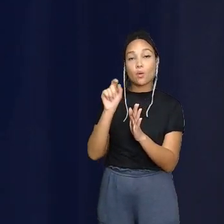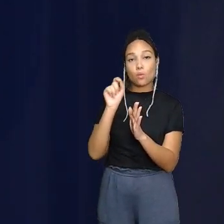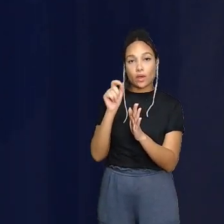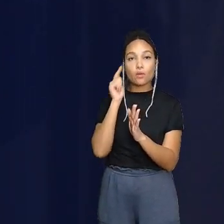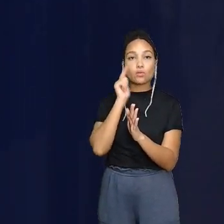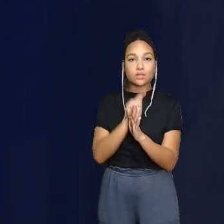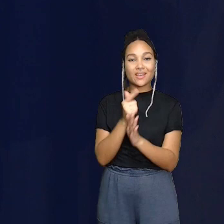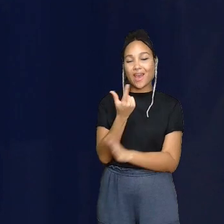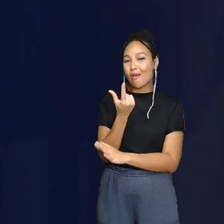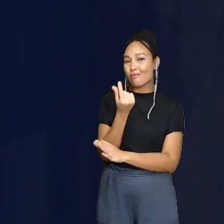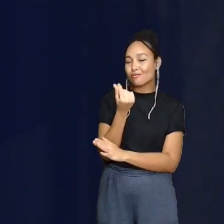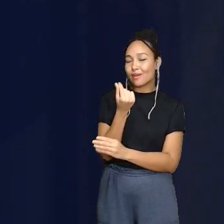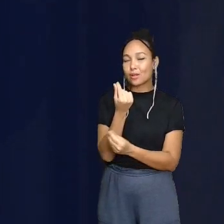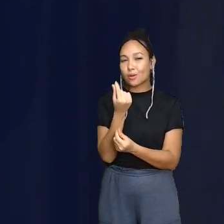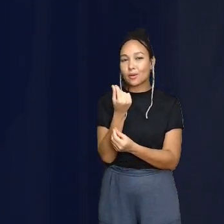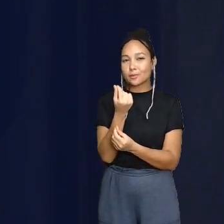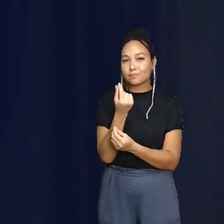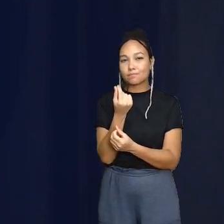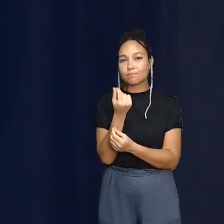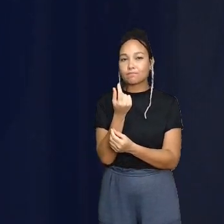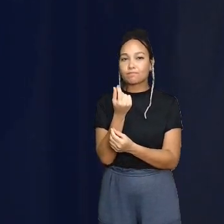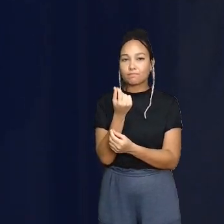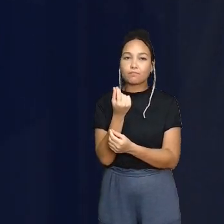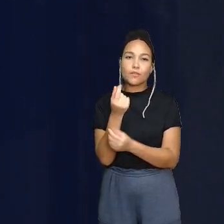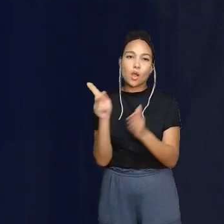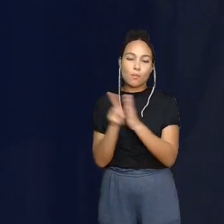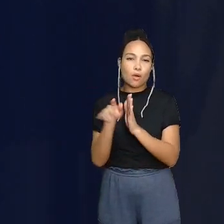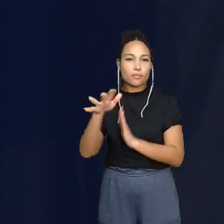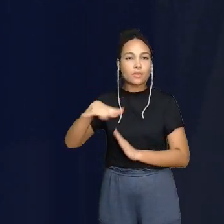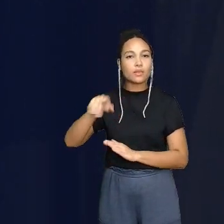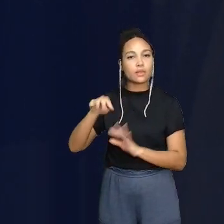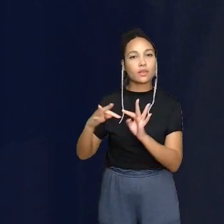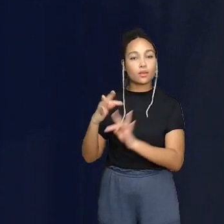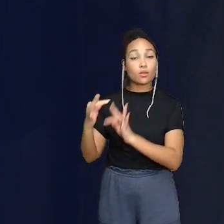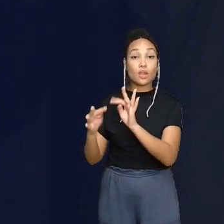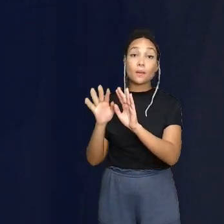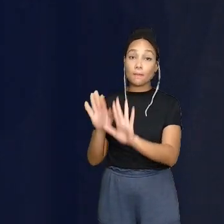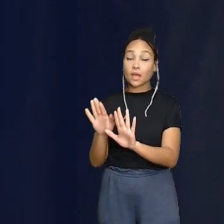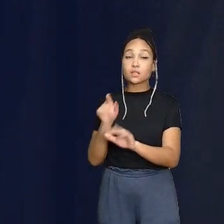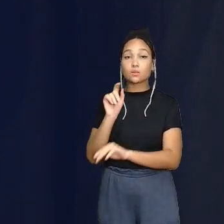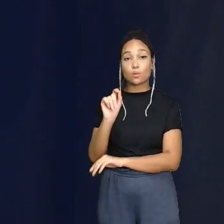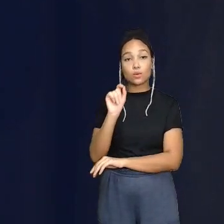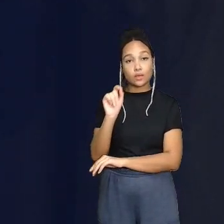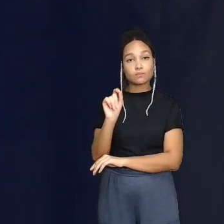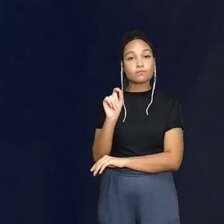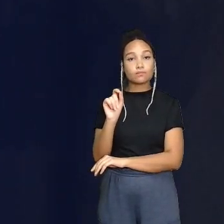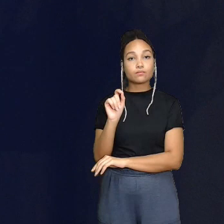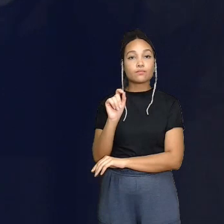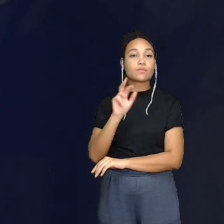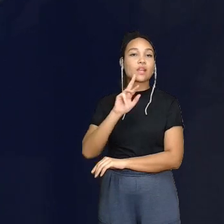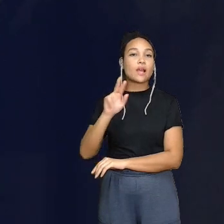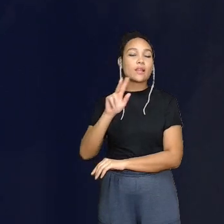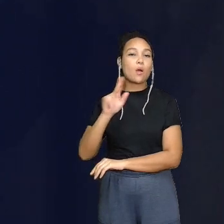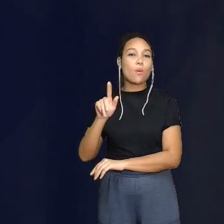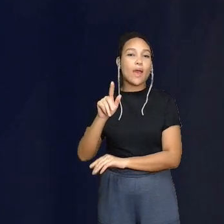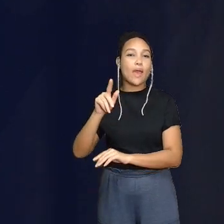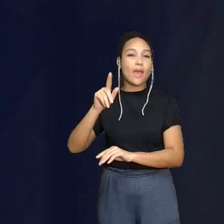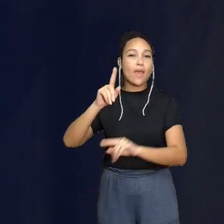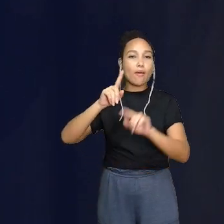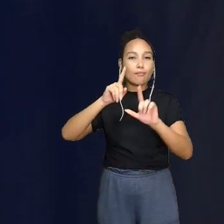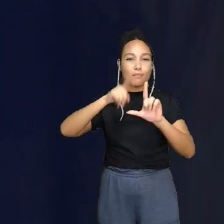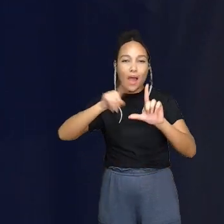valor do ecossistema dela, mas que ela não seja tão volátil quanto as outras criptos.